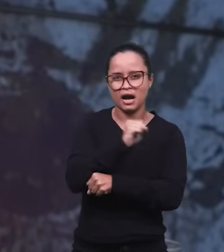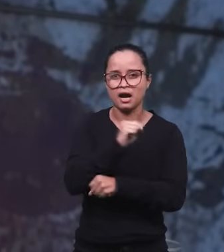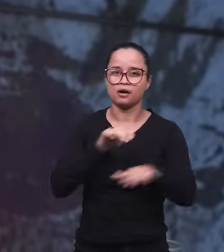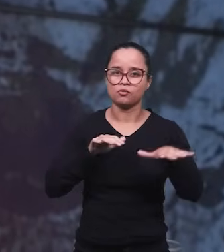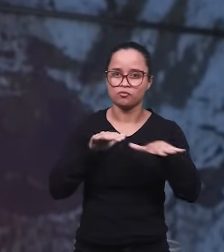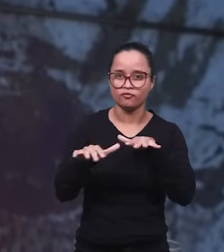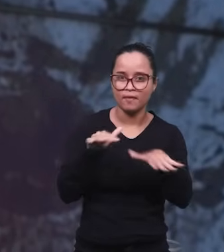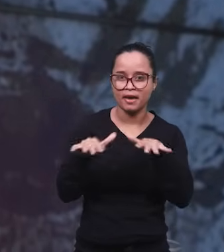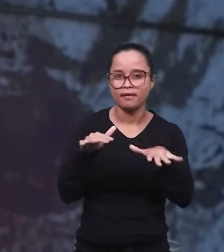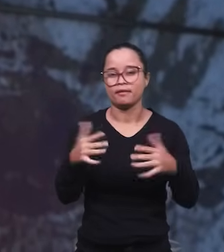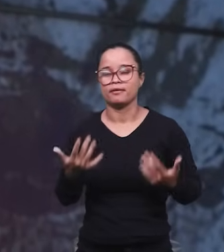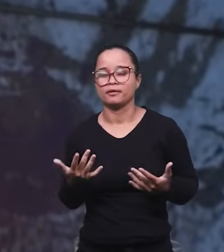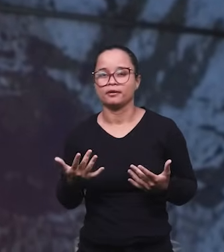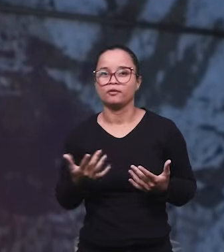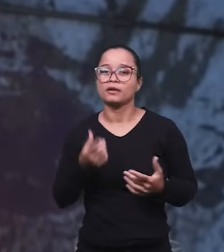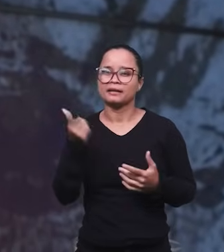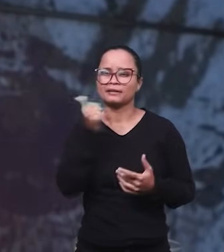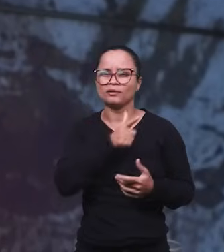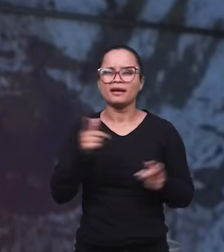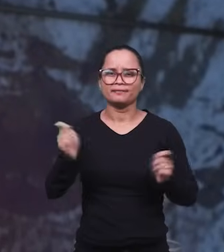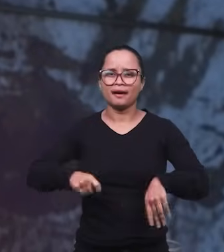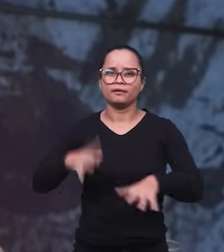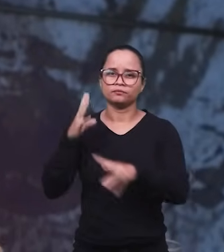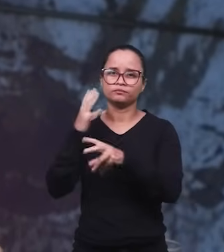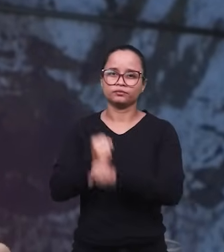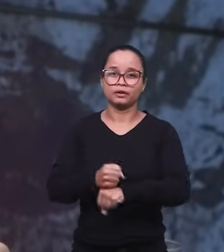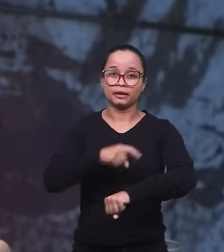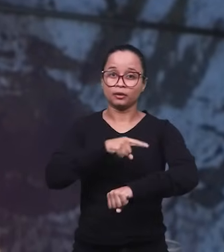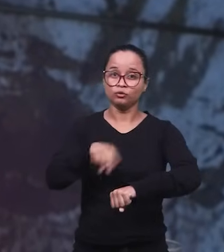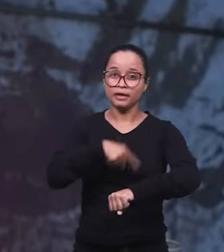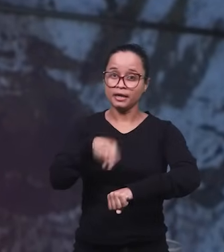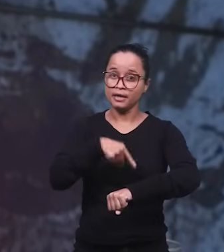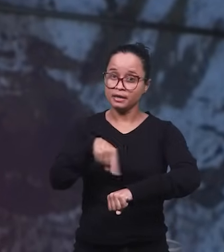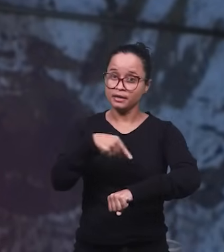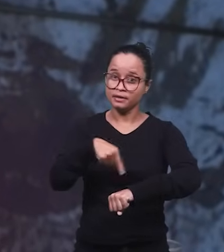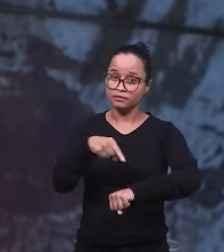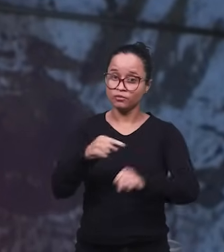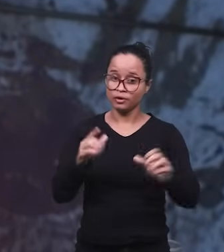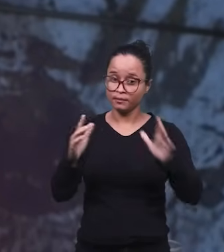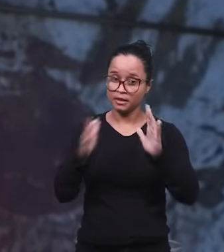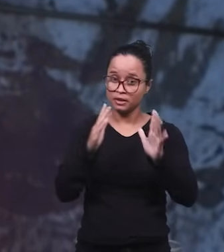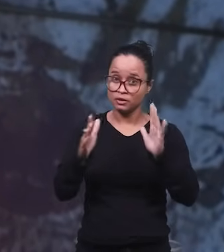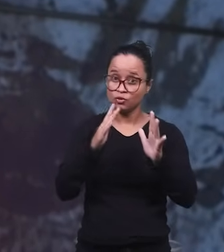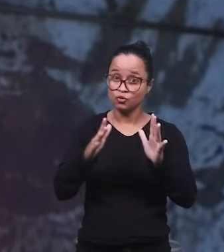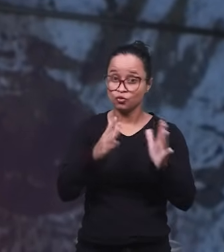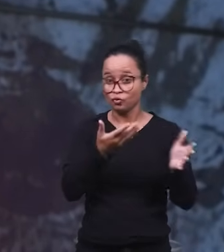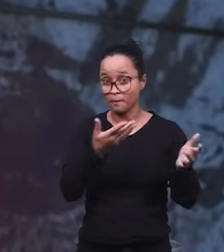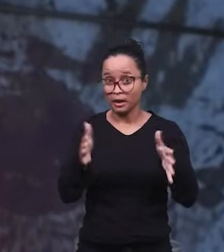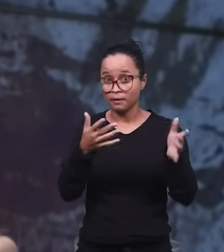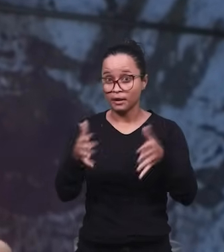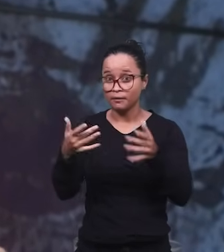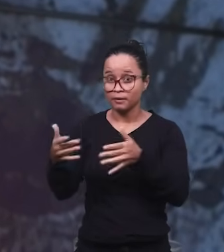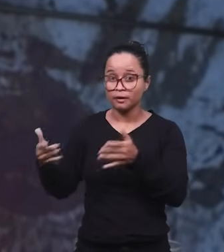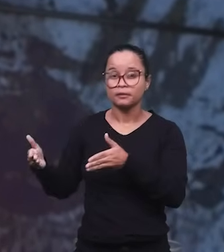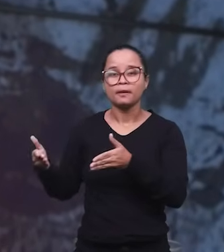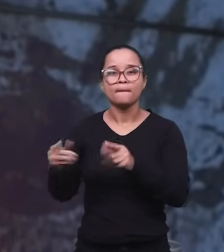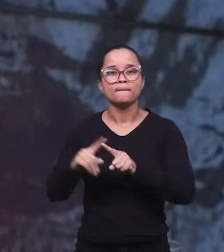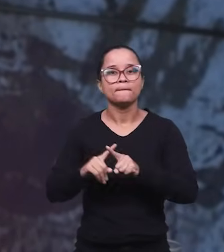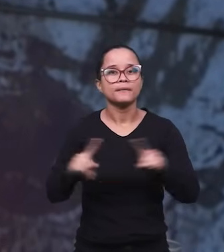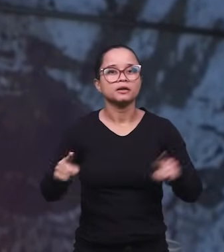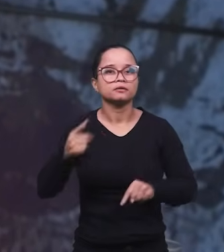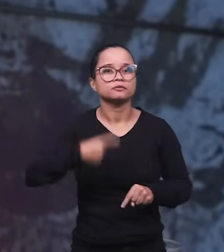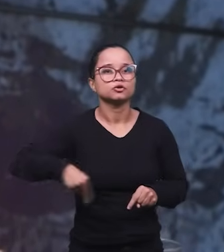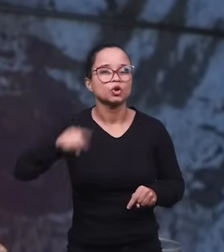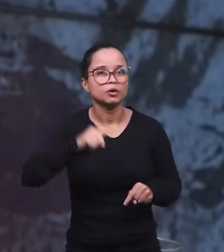em movimento. Você consegue calcular a passagem do tempo de uma forma contínua. Só que quando nós